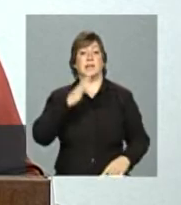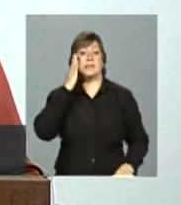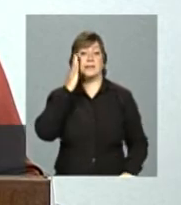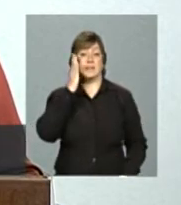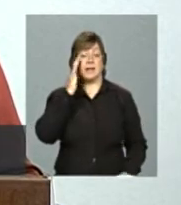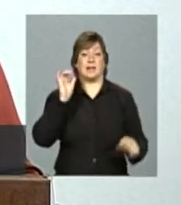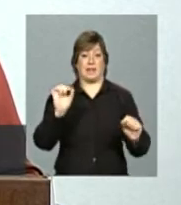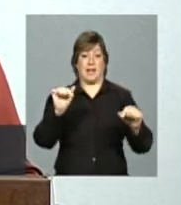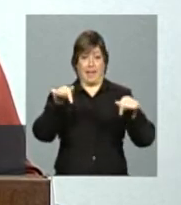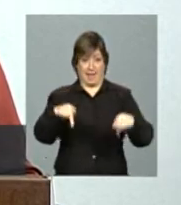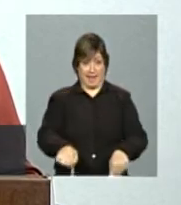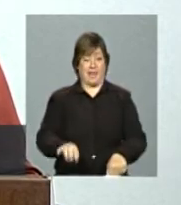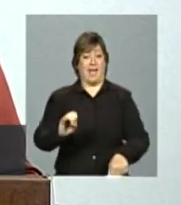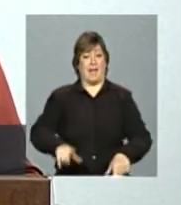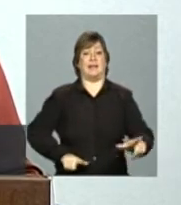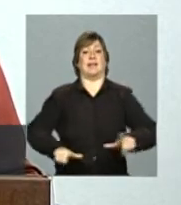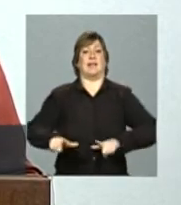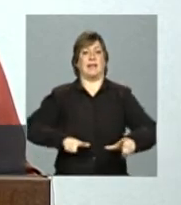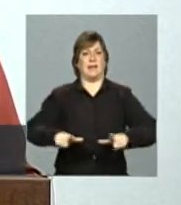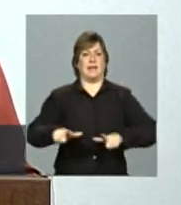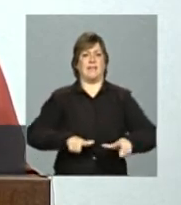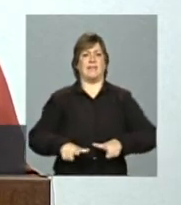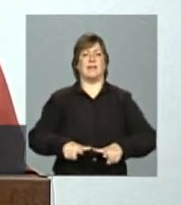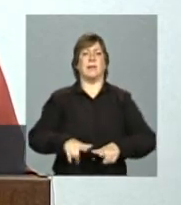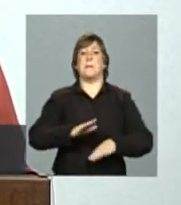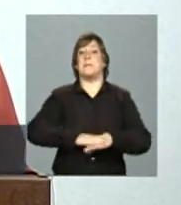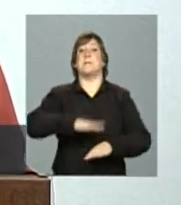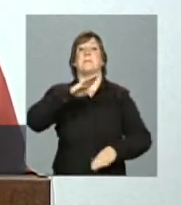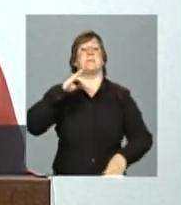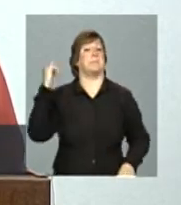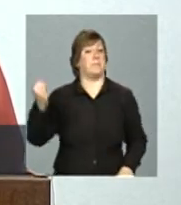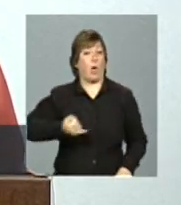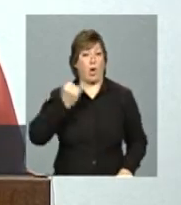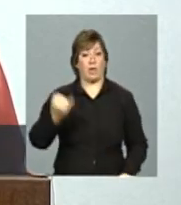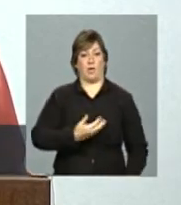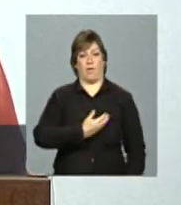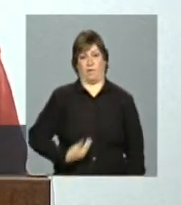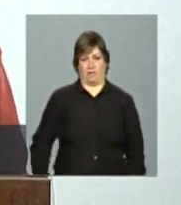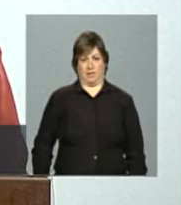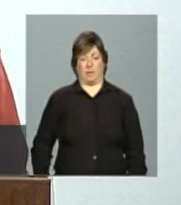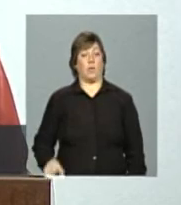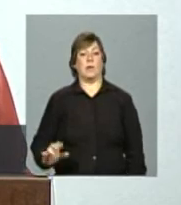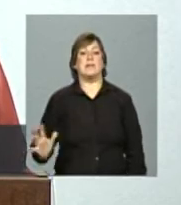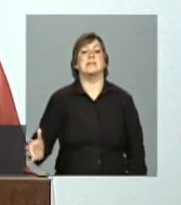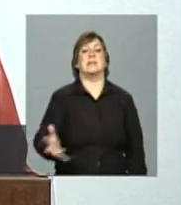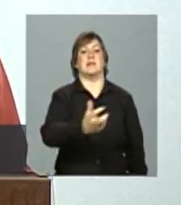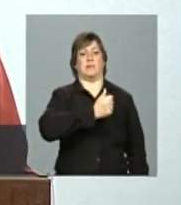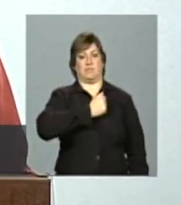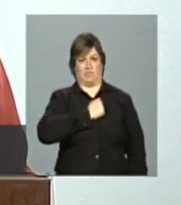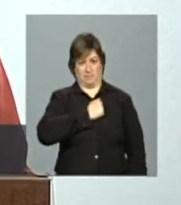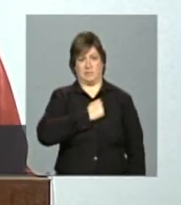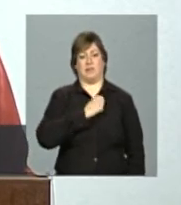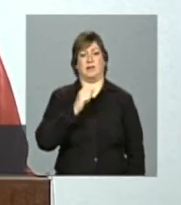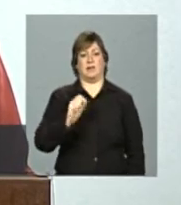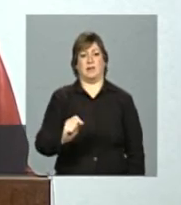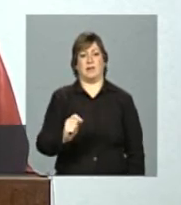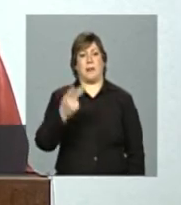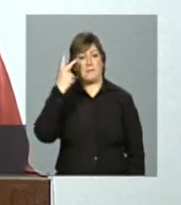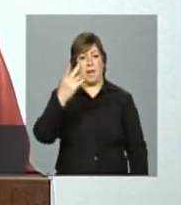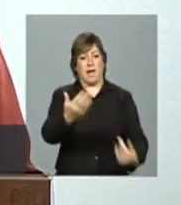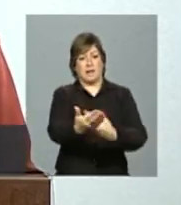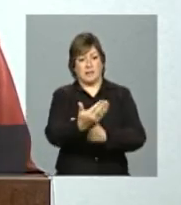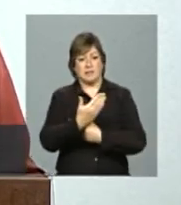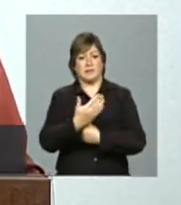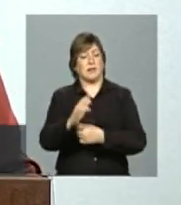essa é a tarefa mais importante de um governo que é resgatar para a cidadania